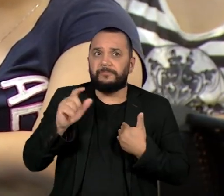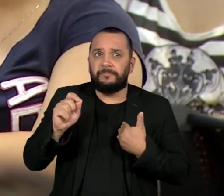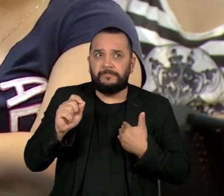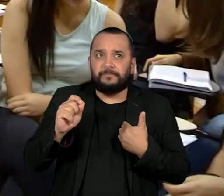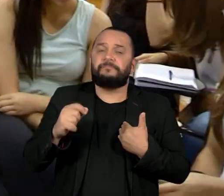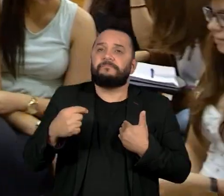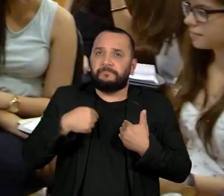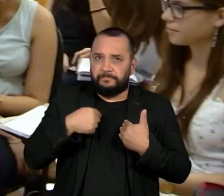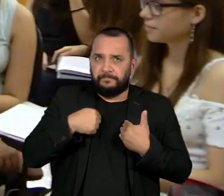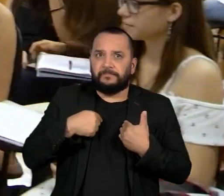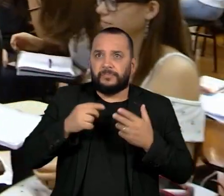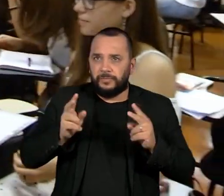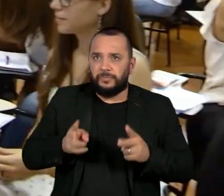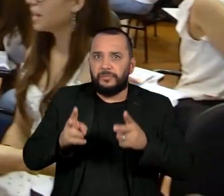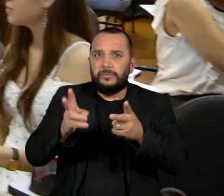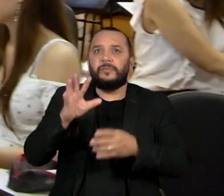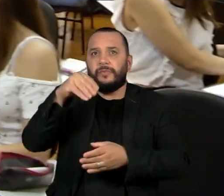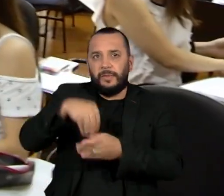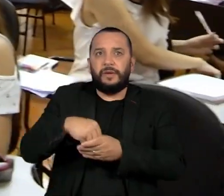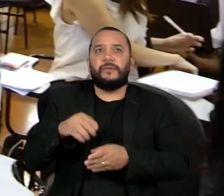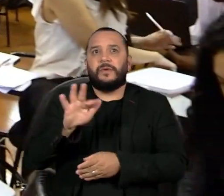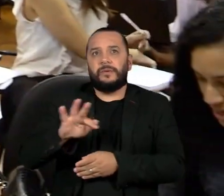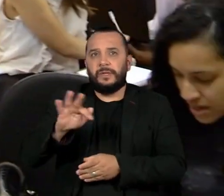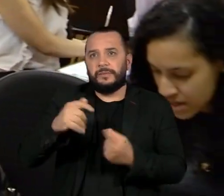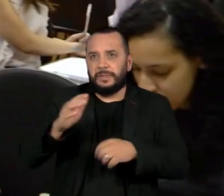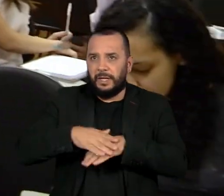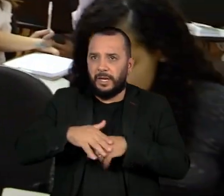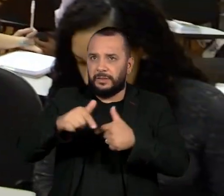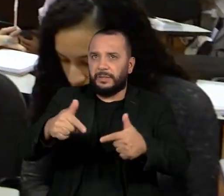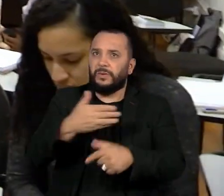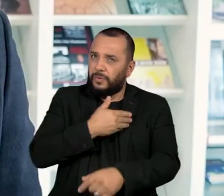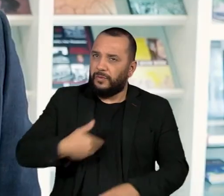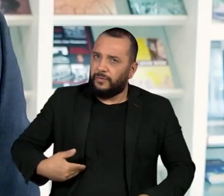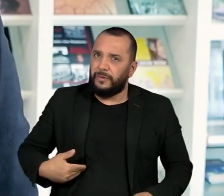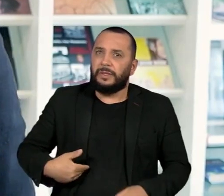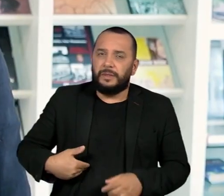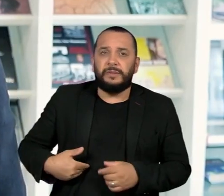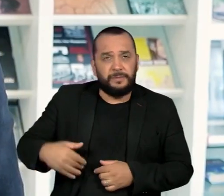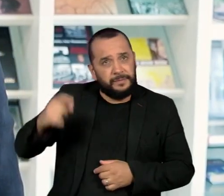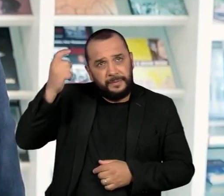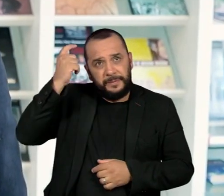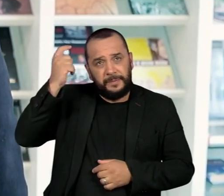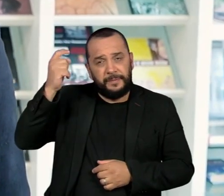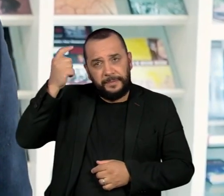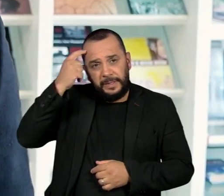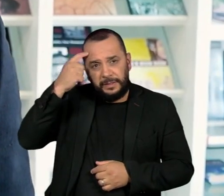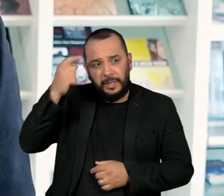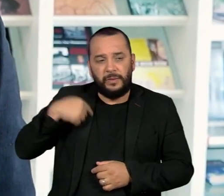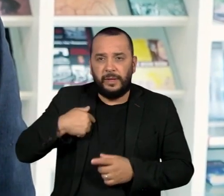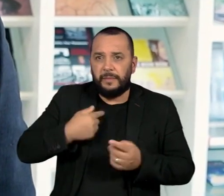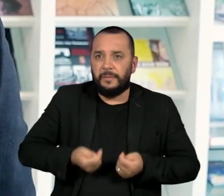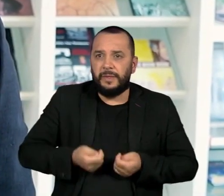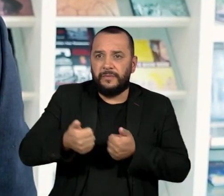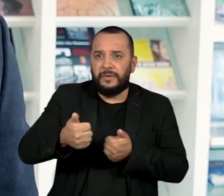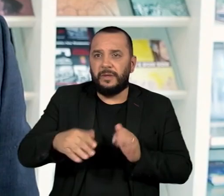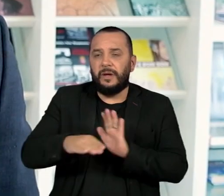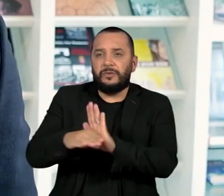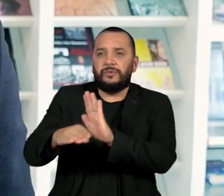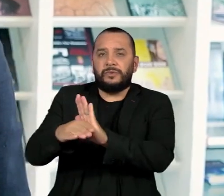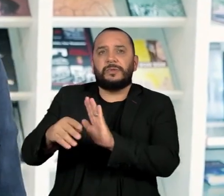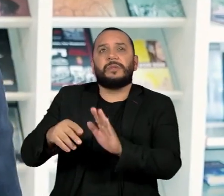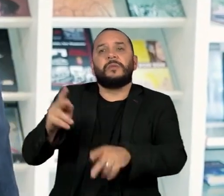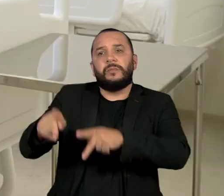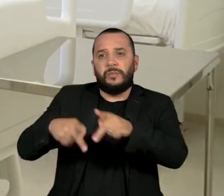manter dentro da faculdade. Então a gente precisa de políticas públicas que pensam em manutenção, né? Bolsas que realmente pensam que